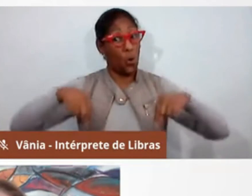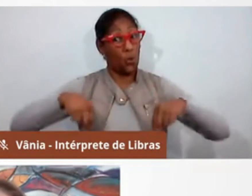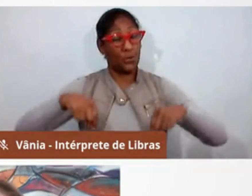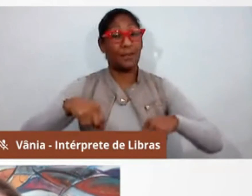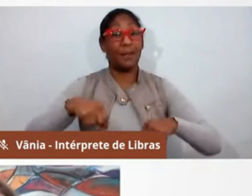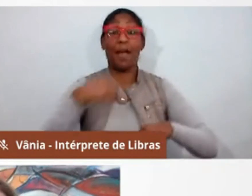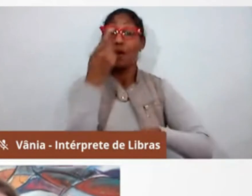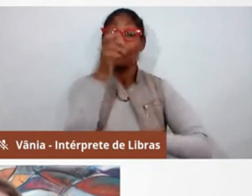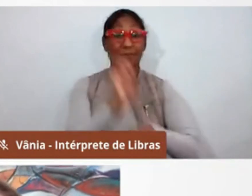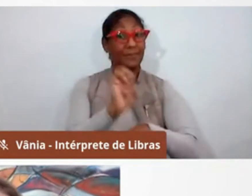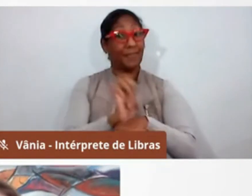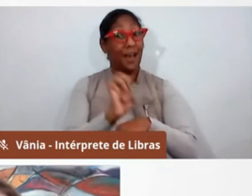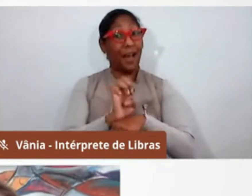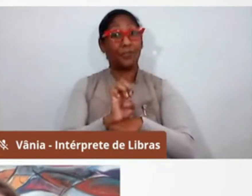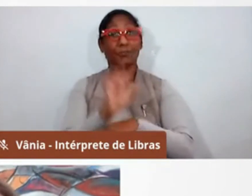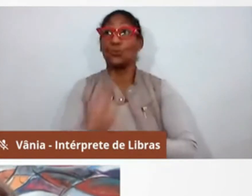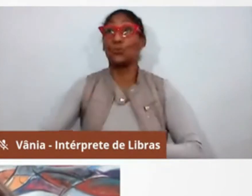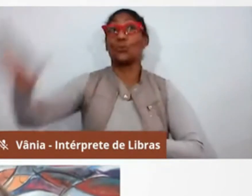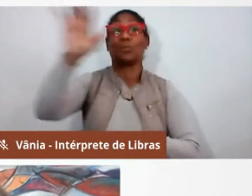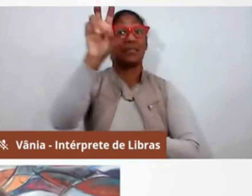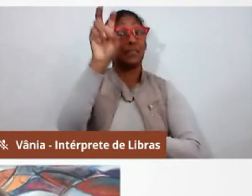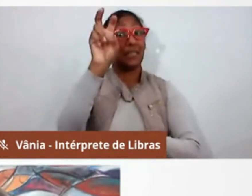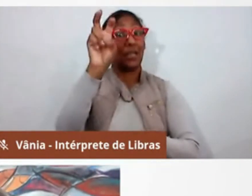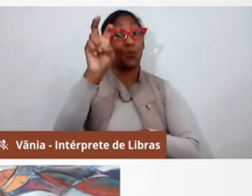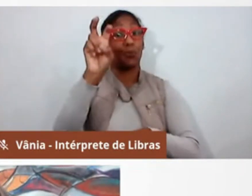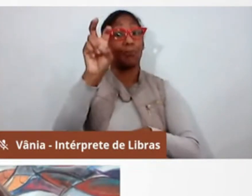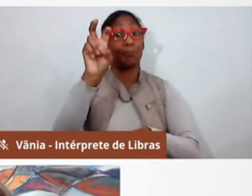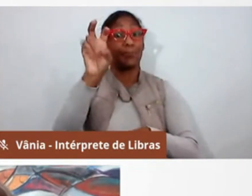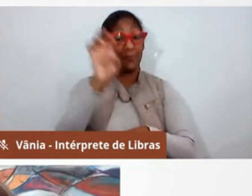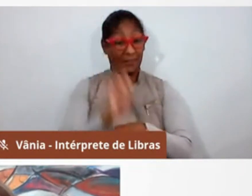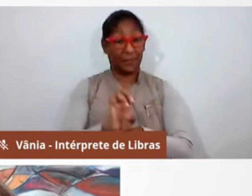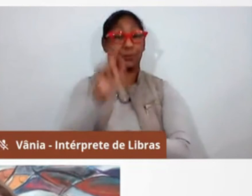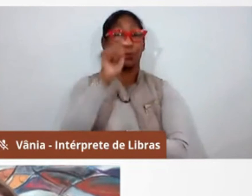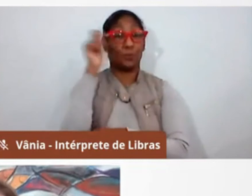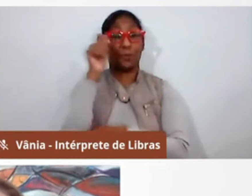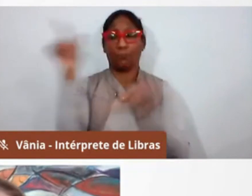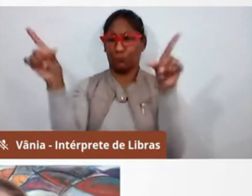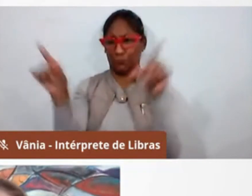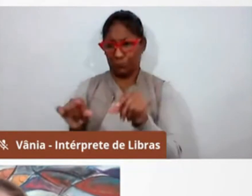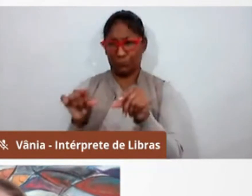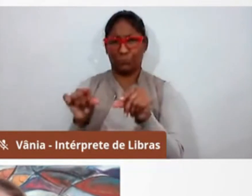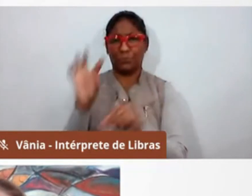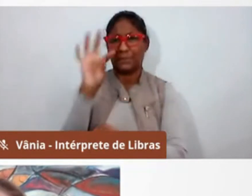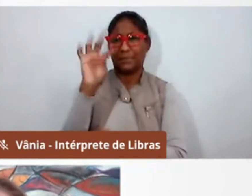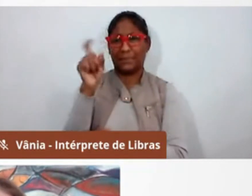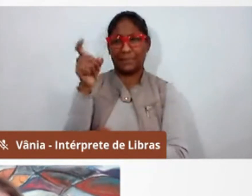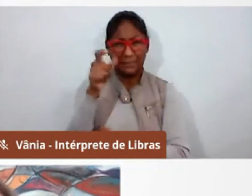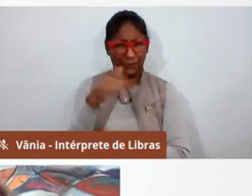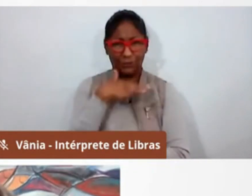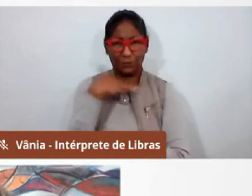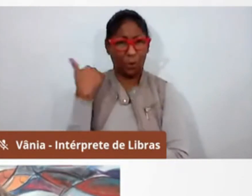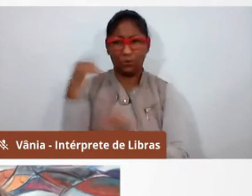que tem, é um dos cinco menores taxas de óbito por 100